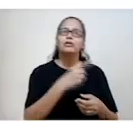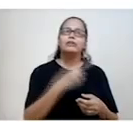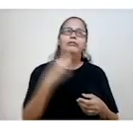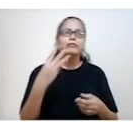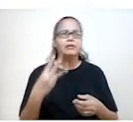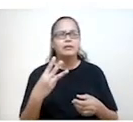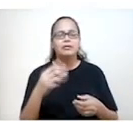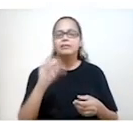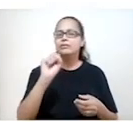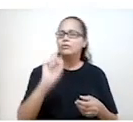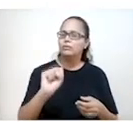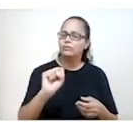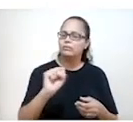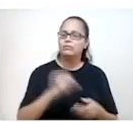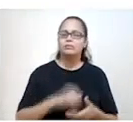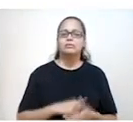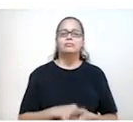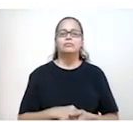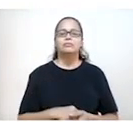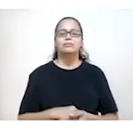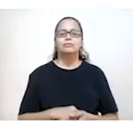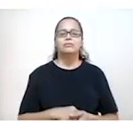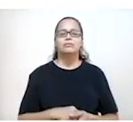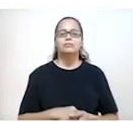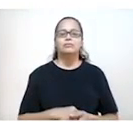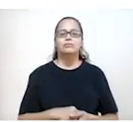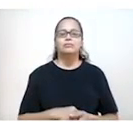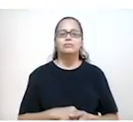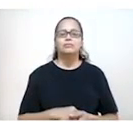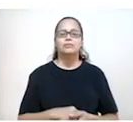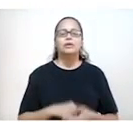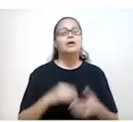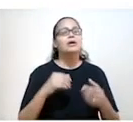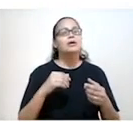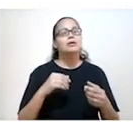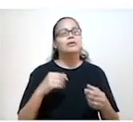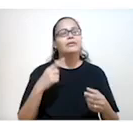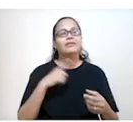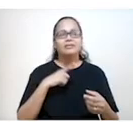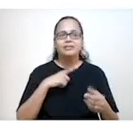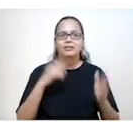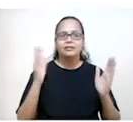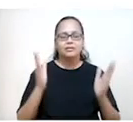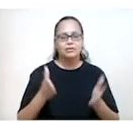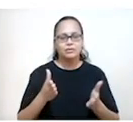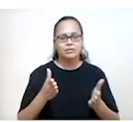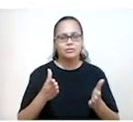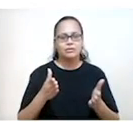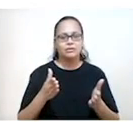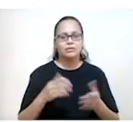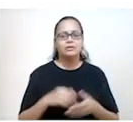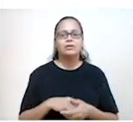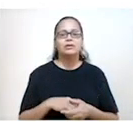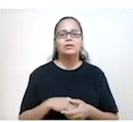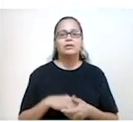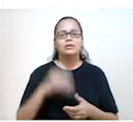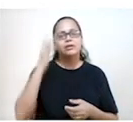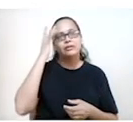8 tem 15, e assim por diante, tá? Esse raciocínio que eu tenho agora é porque eu estudei muito. Não é que eu nasci com